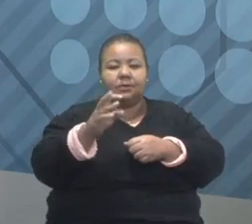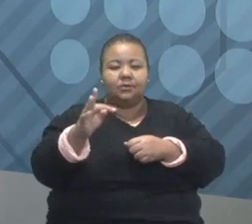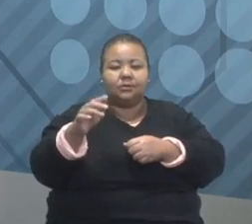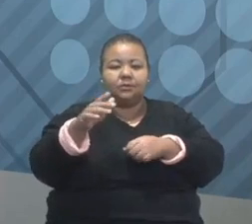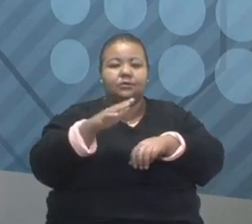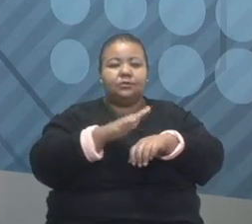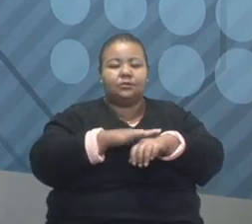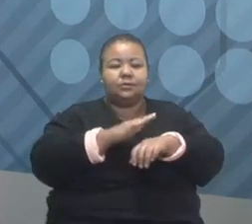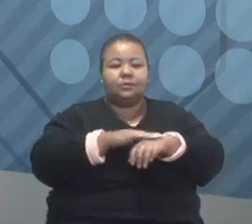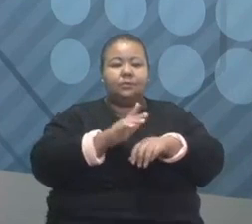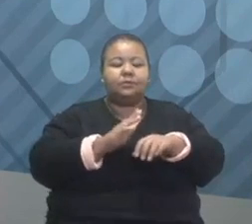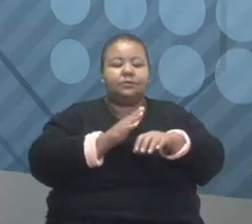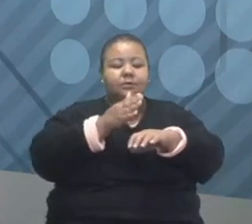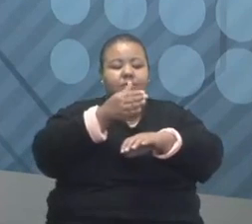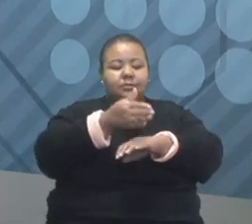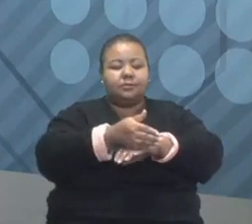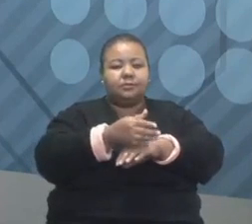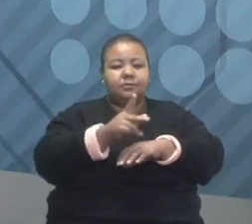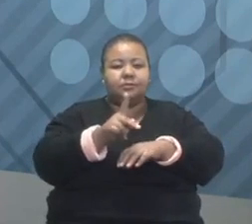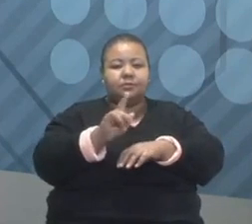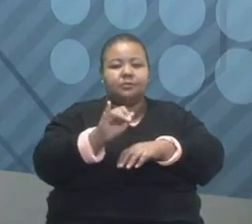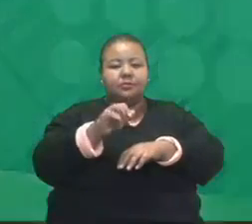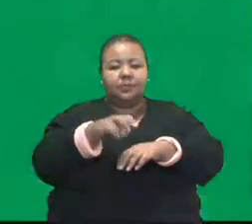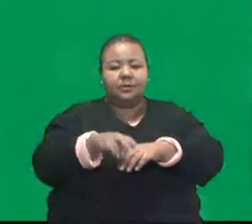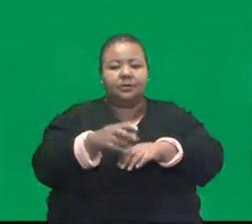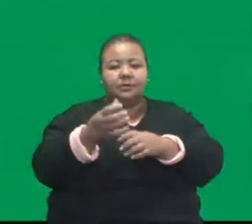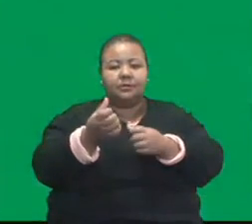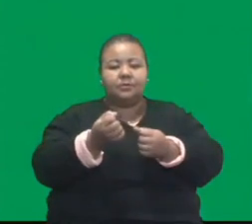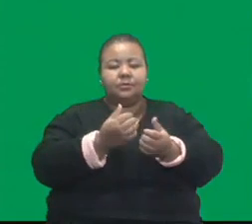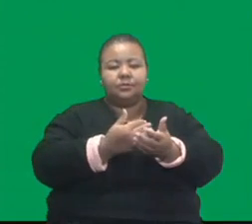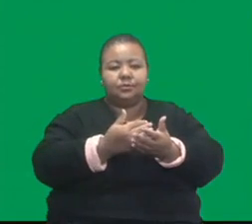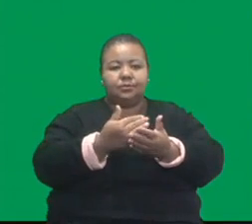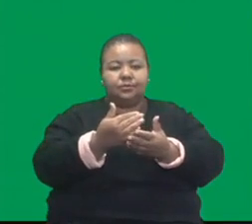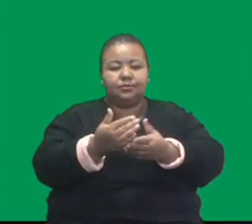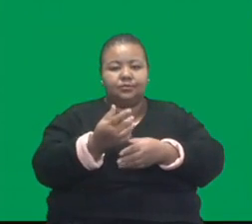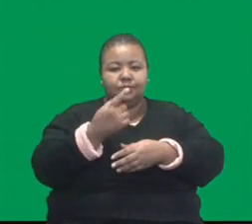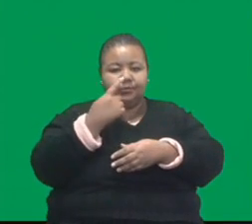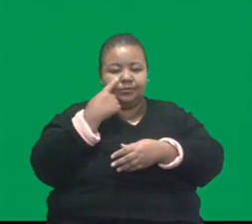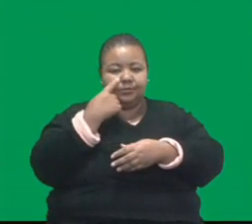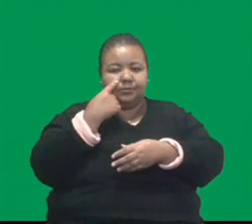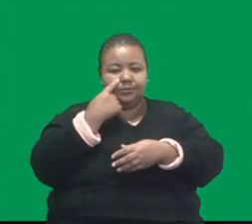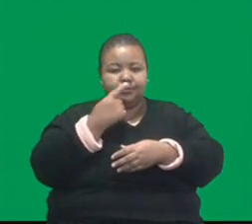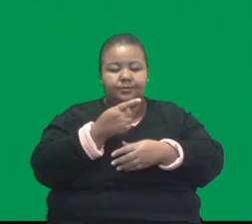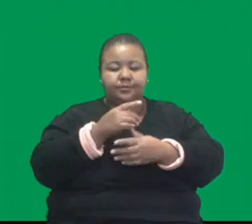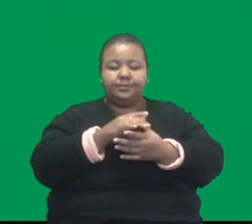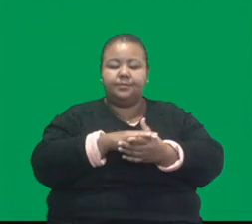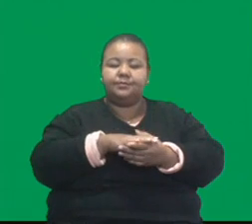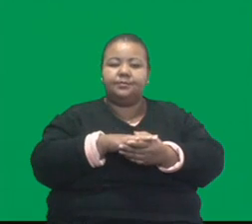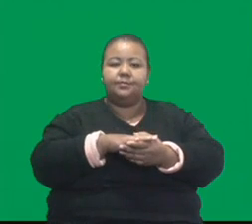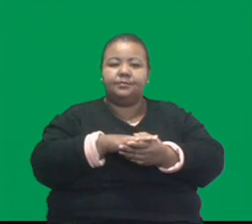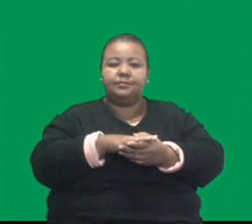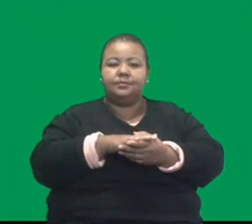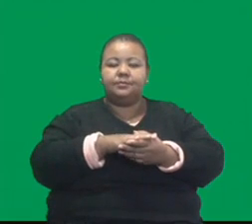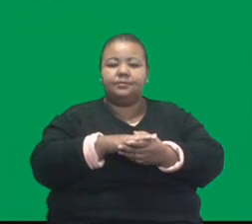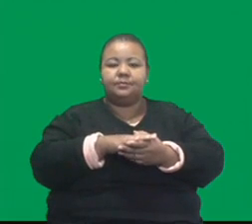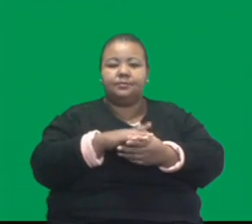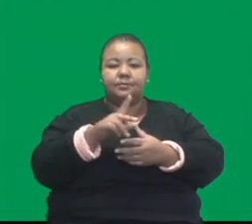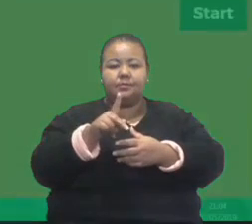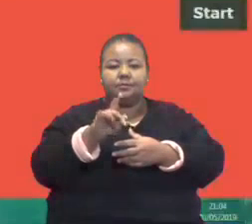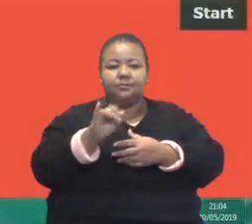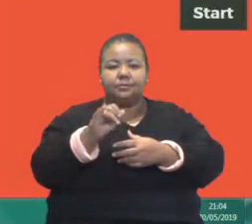você logue utilizando o PIN. Então, vamos começar já a ver essa situação com o nosso